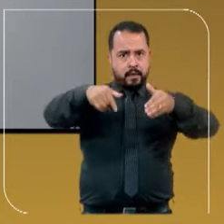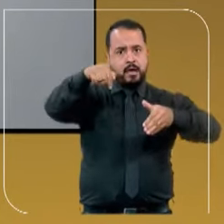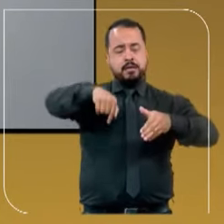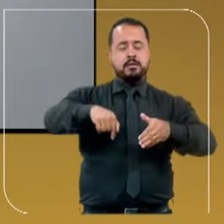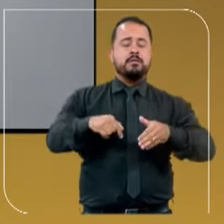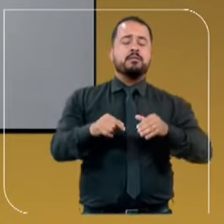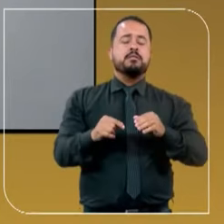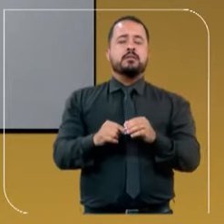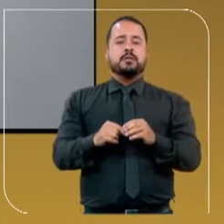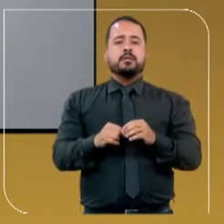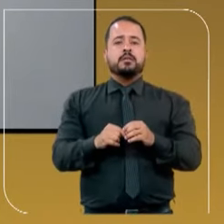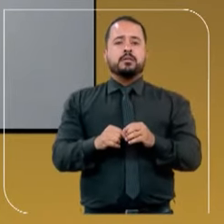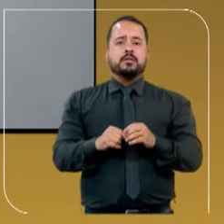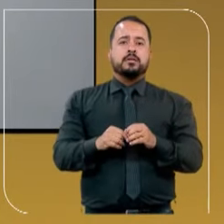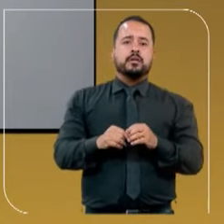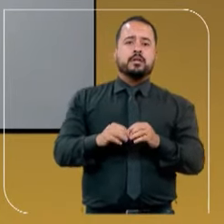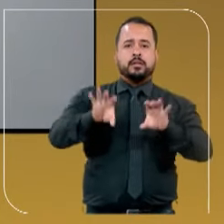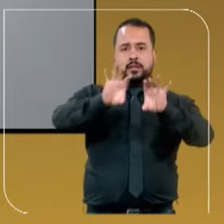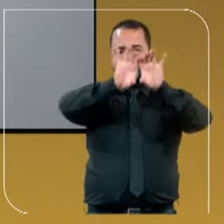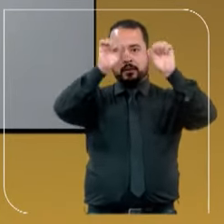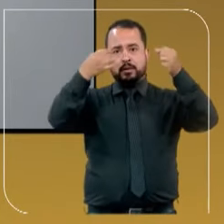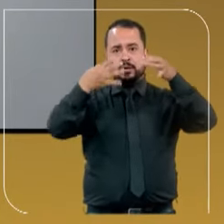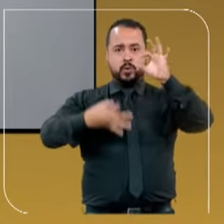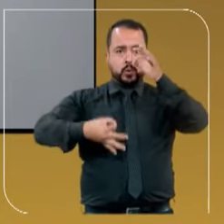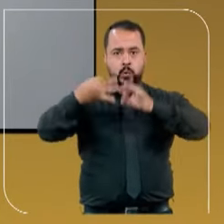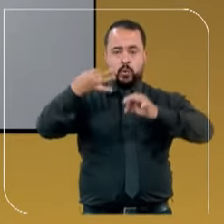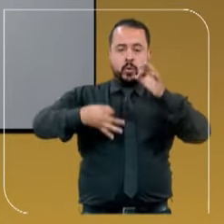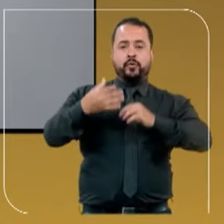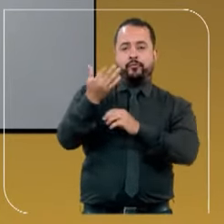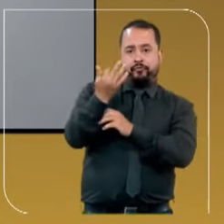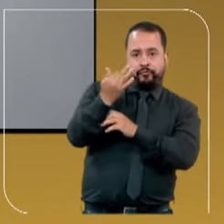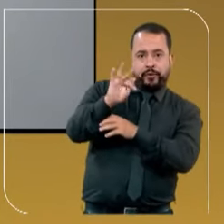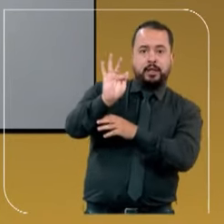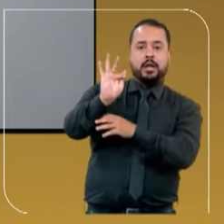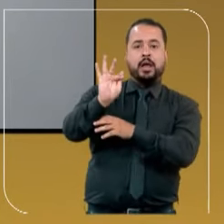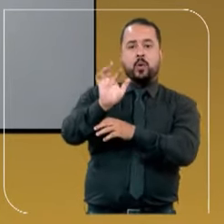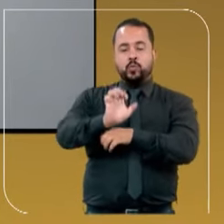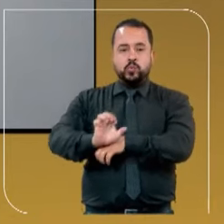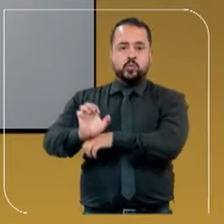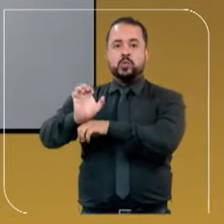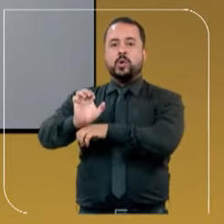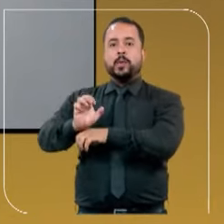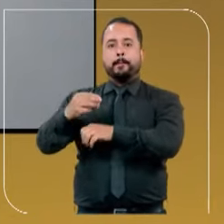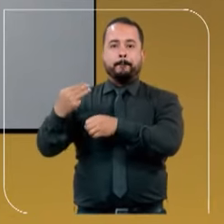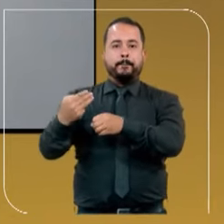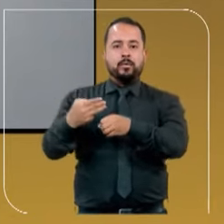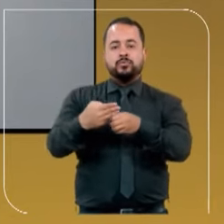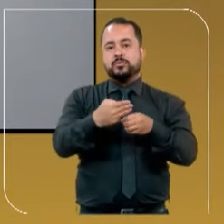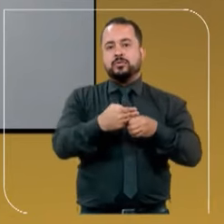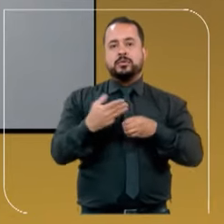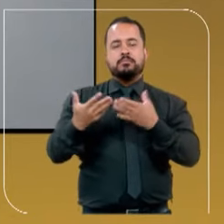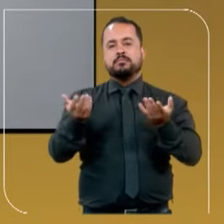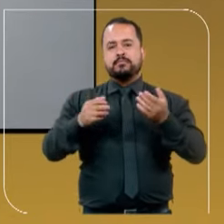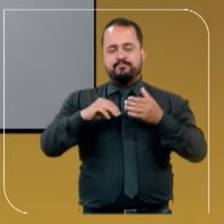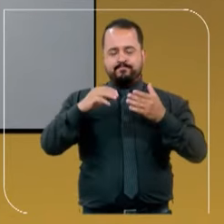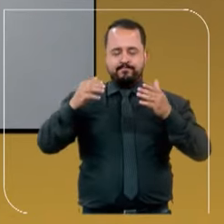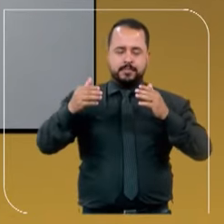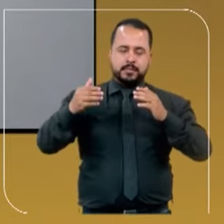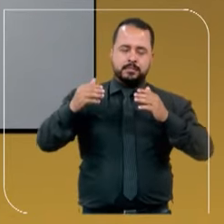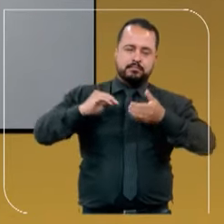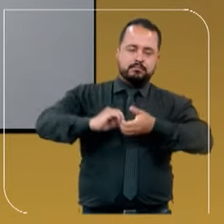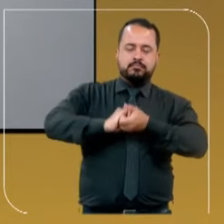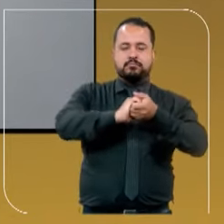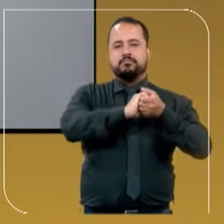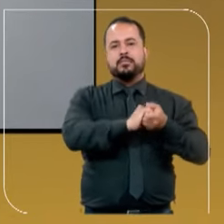de tribunais de justiça e tribunais regionais federais aqui presentes. Saudar os caríssimos hoje confrades do